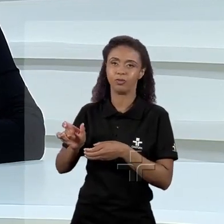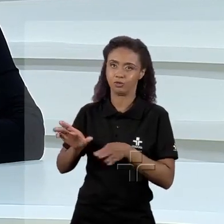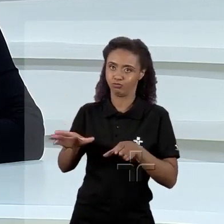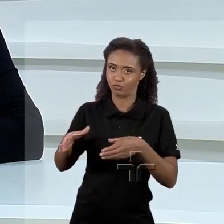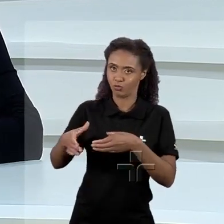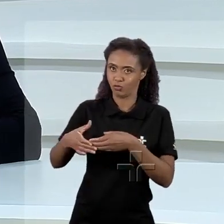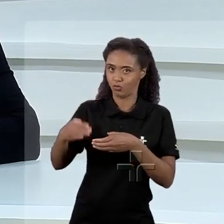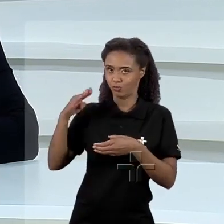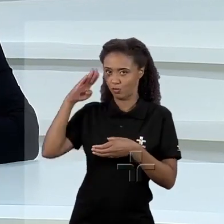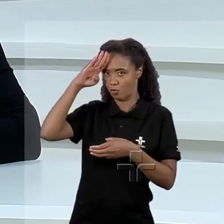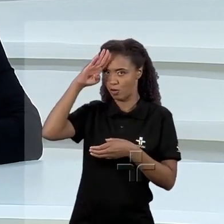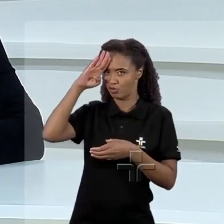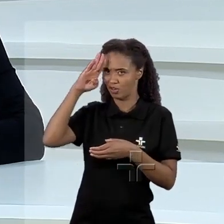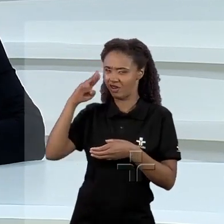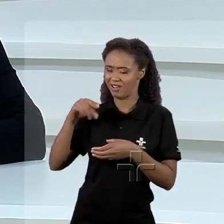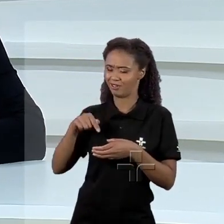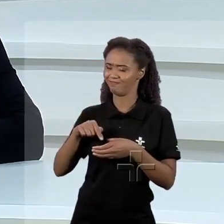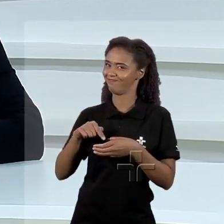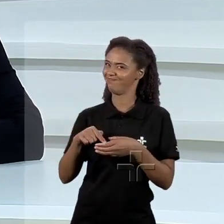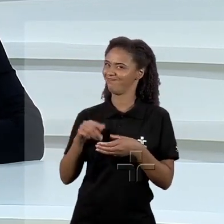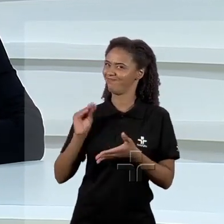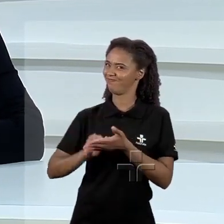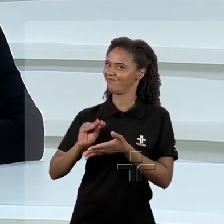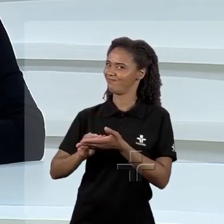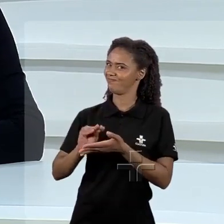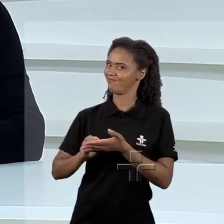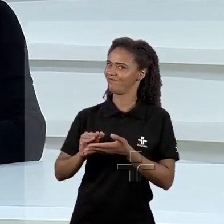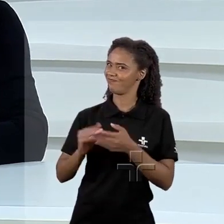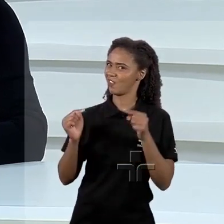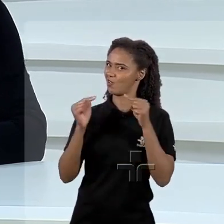Bolsonaro, não mostram essa coerência toda. O